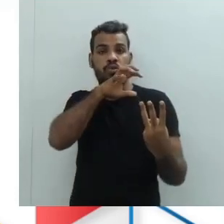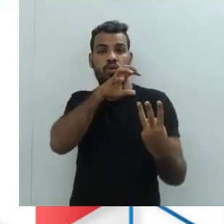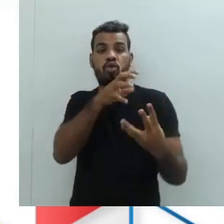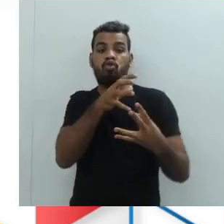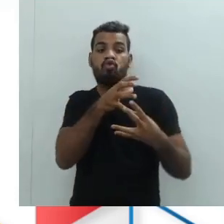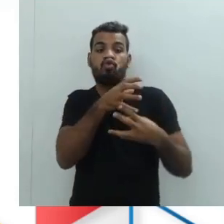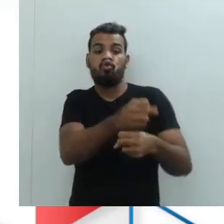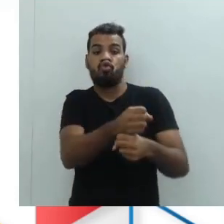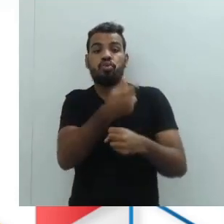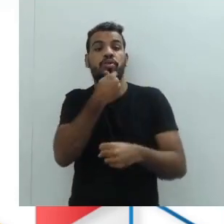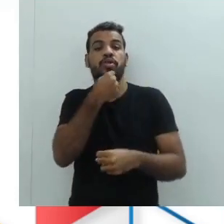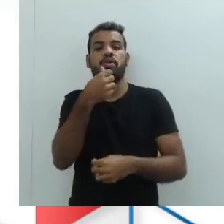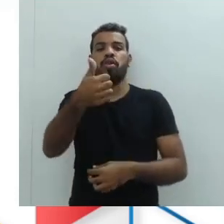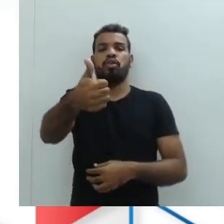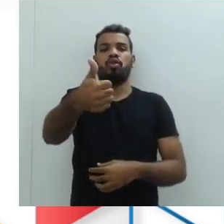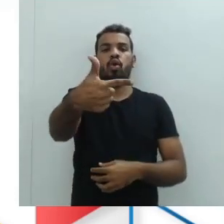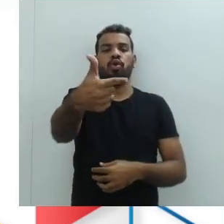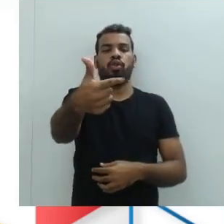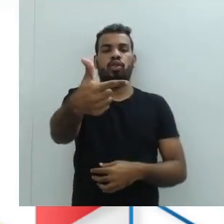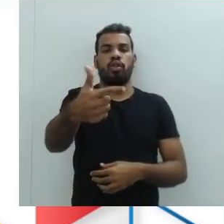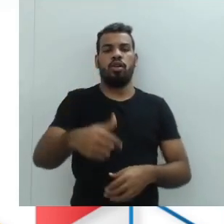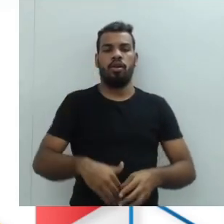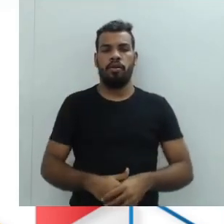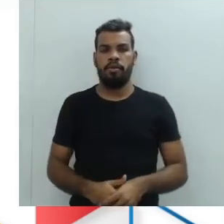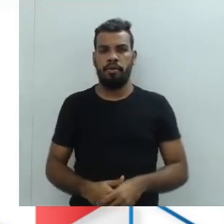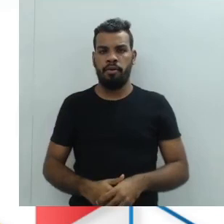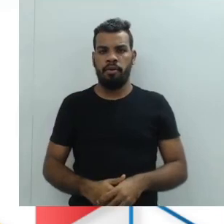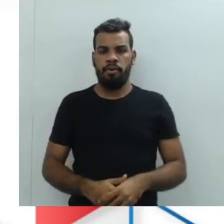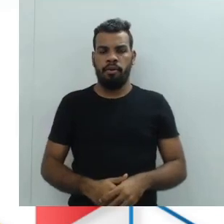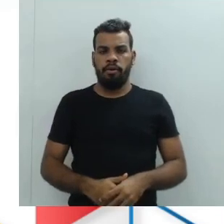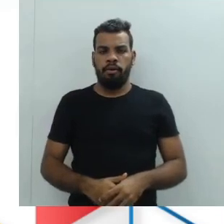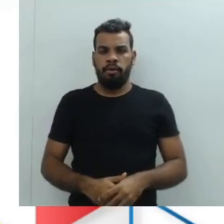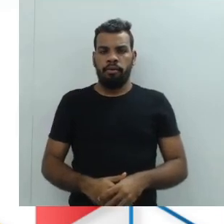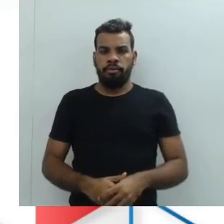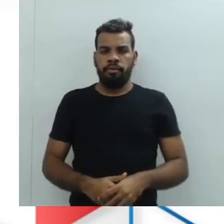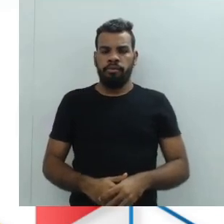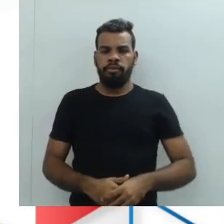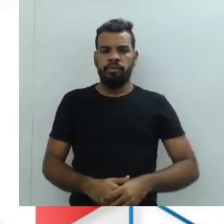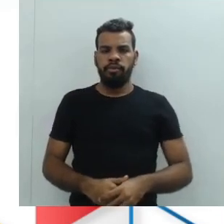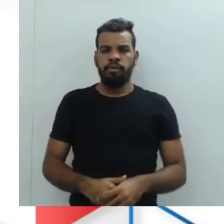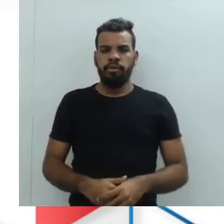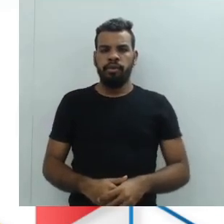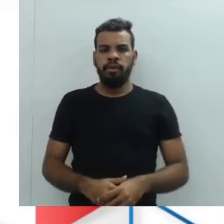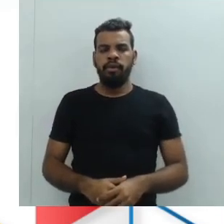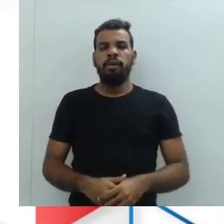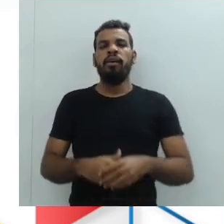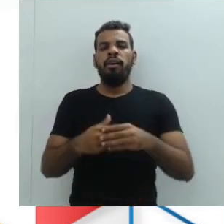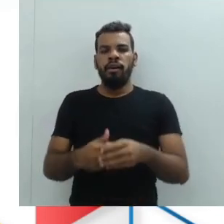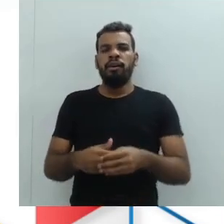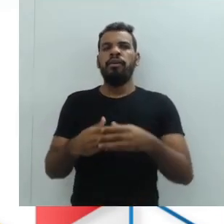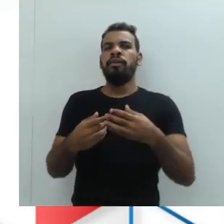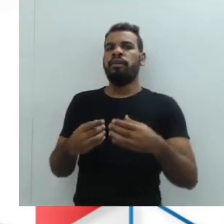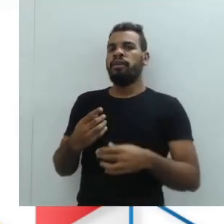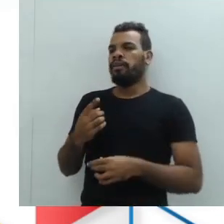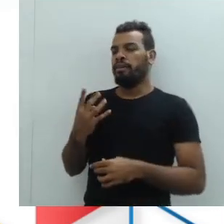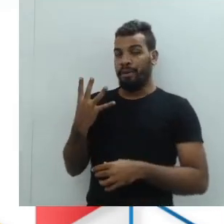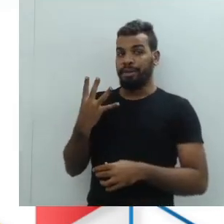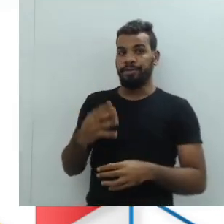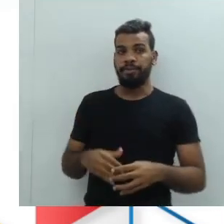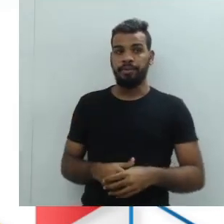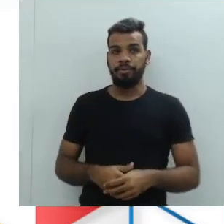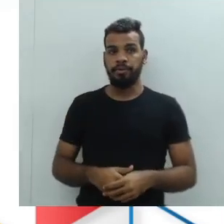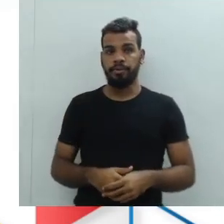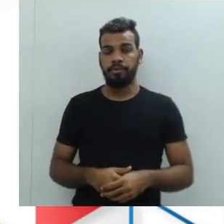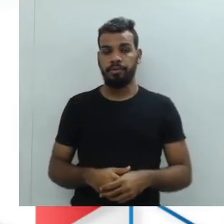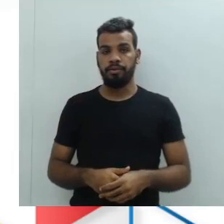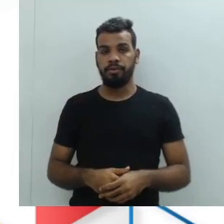Então, ao total foram 12 meninos na sala. Aí vem a pergunta de número 4. Qual é a